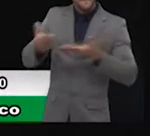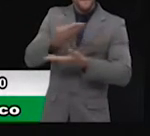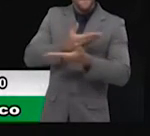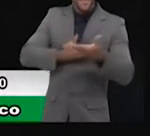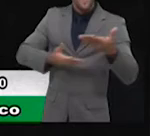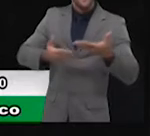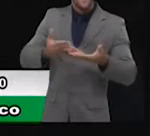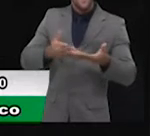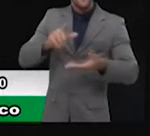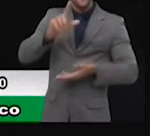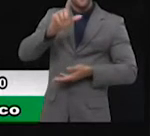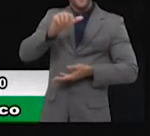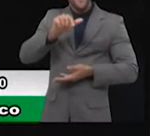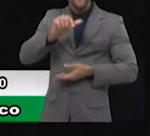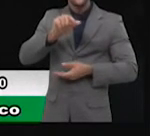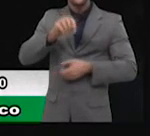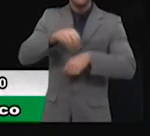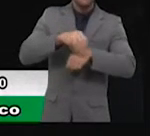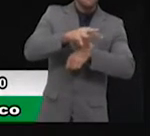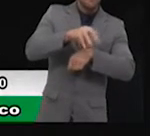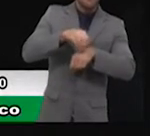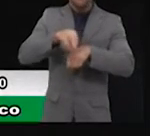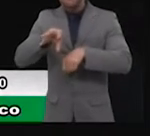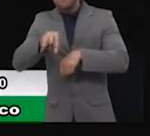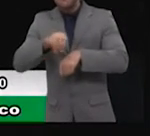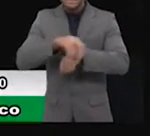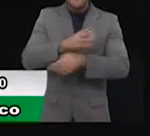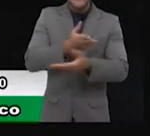é uma troca de...